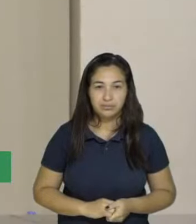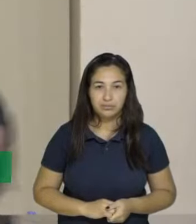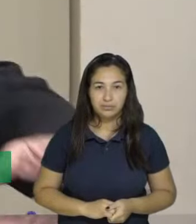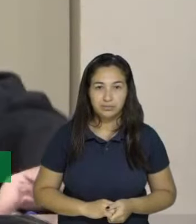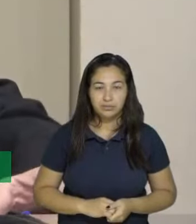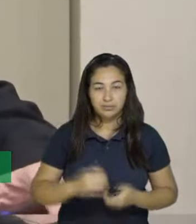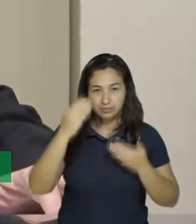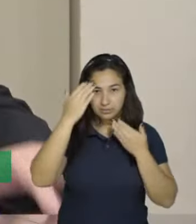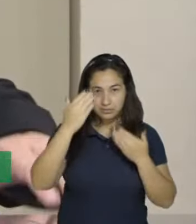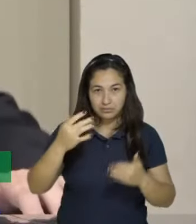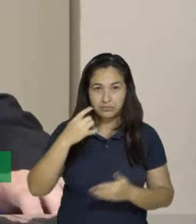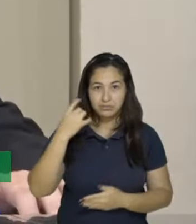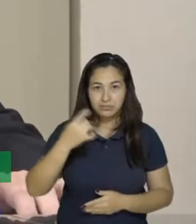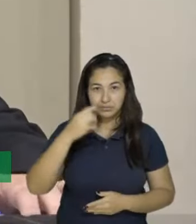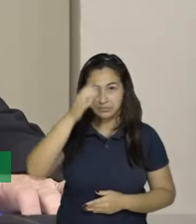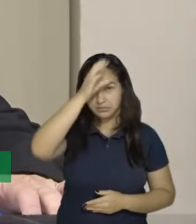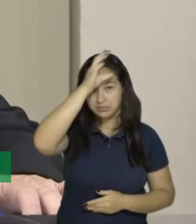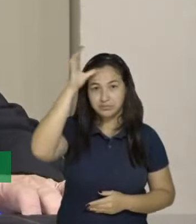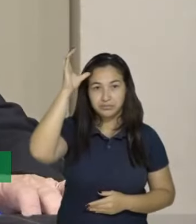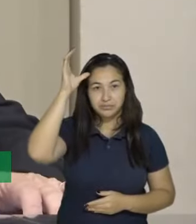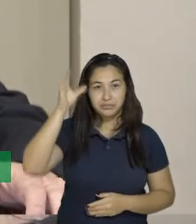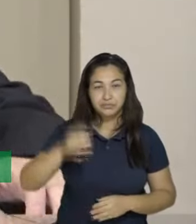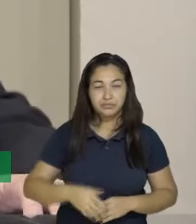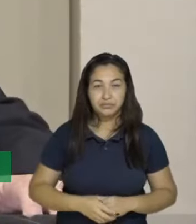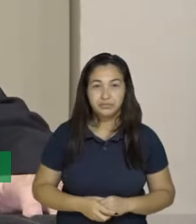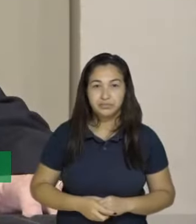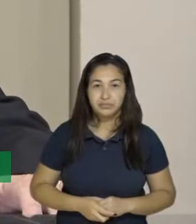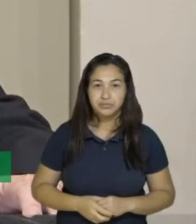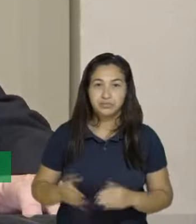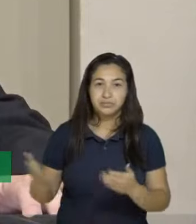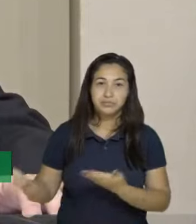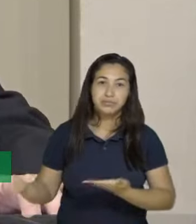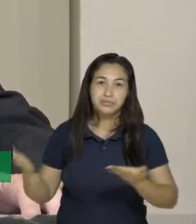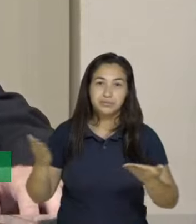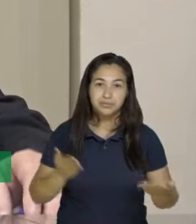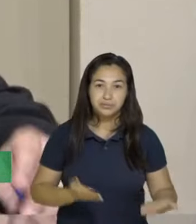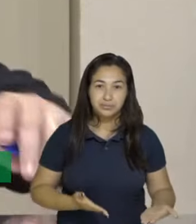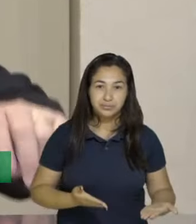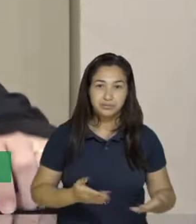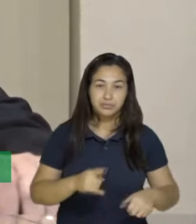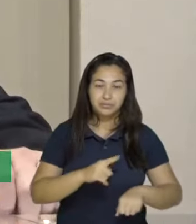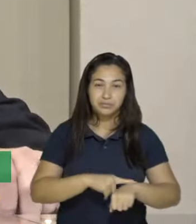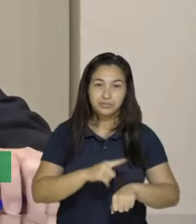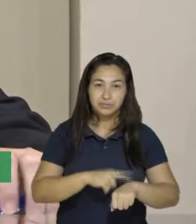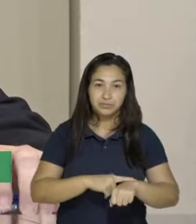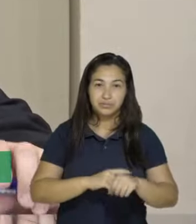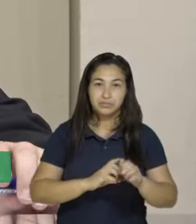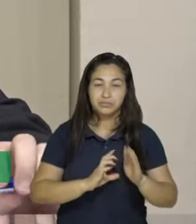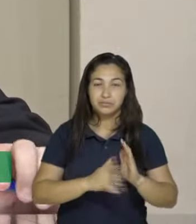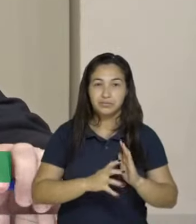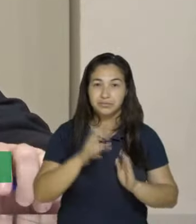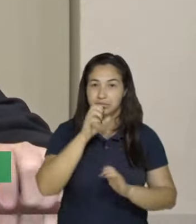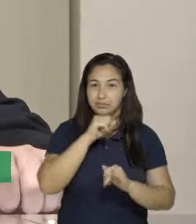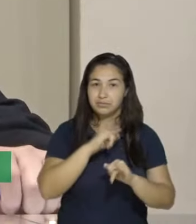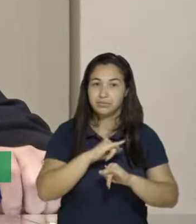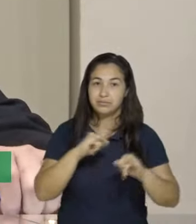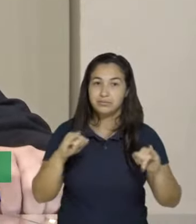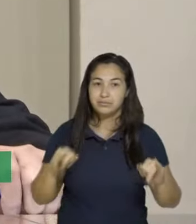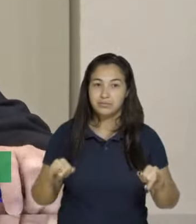Obrigado, deputado Carlos Humberto. Próximo orário, ainda nas breves